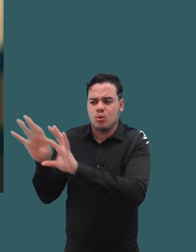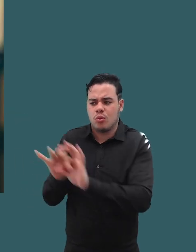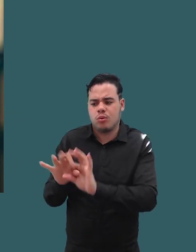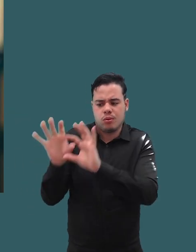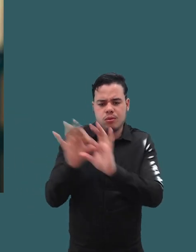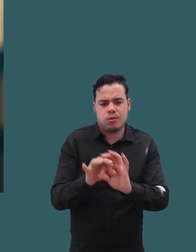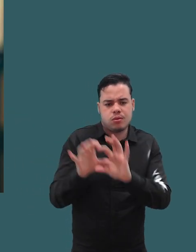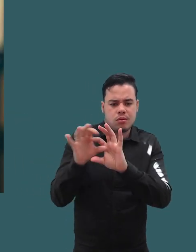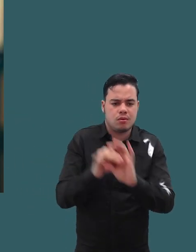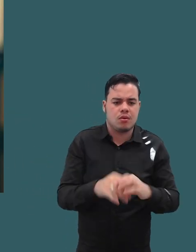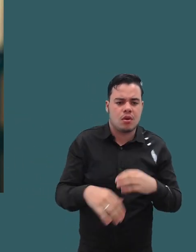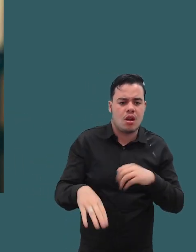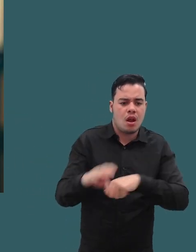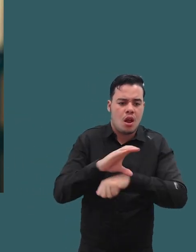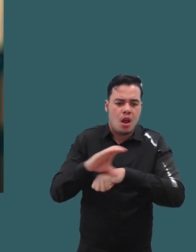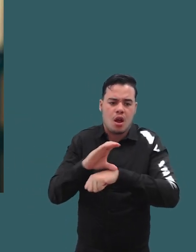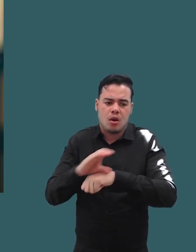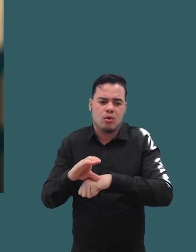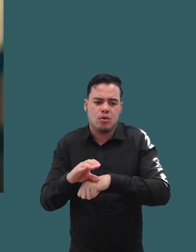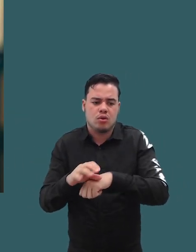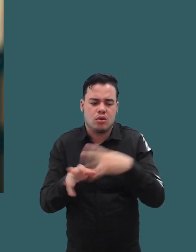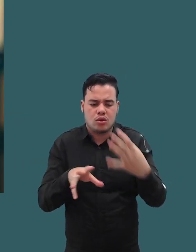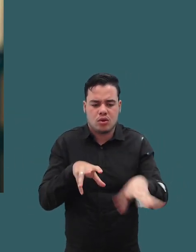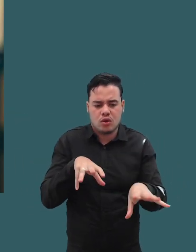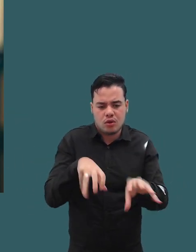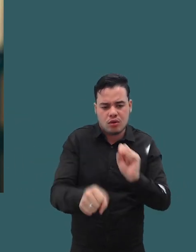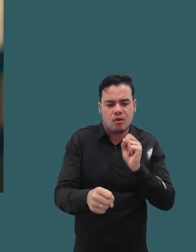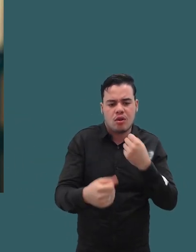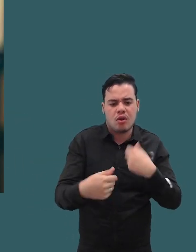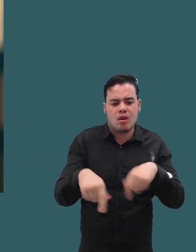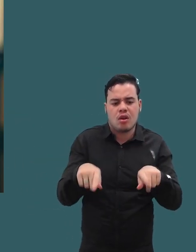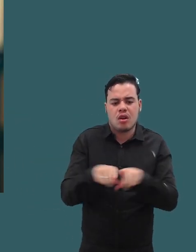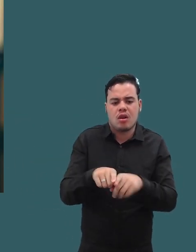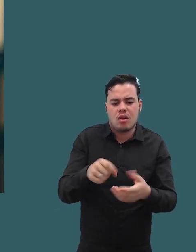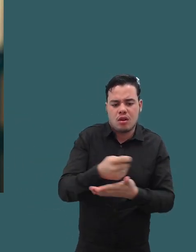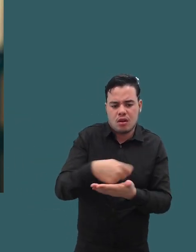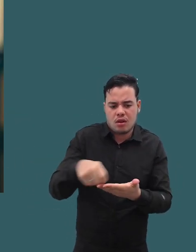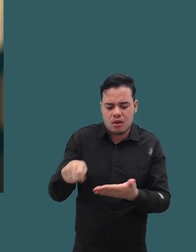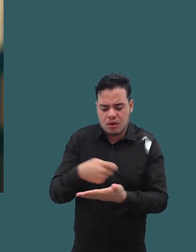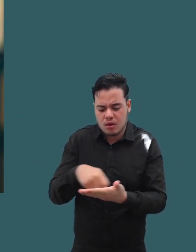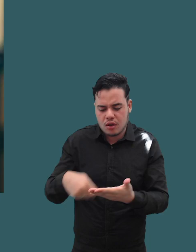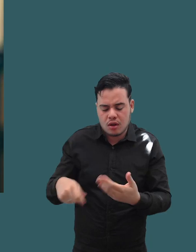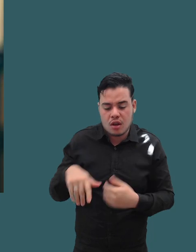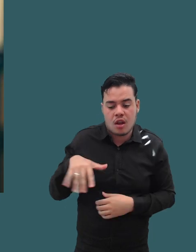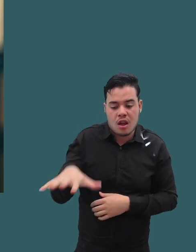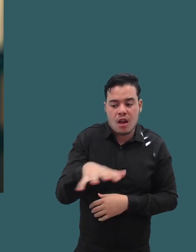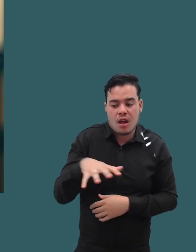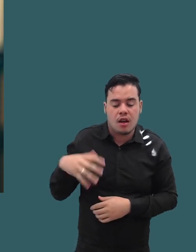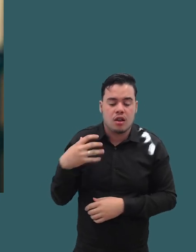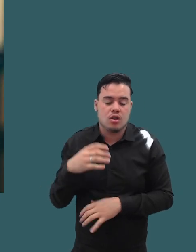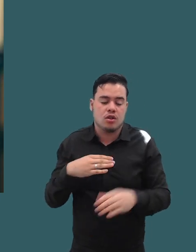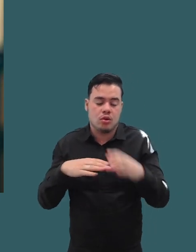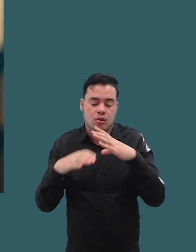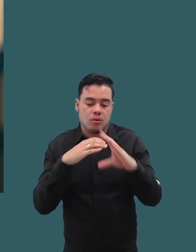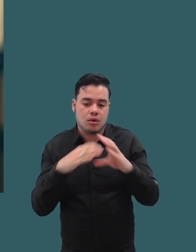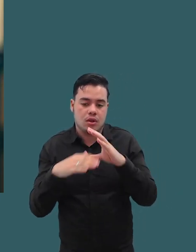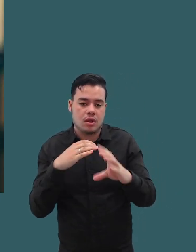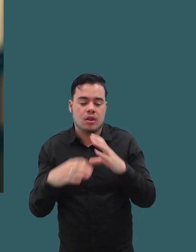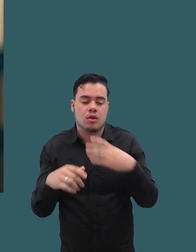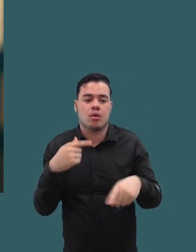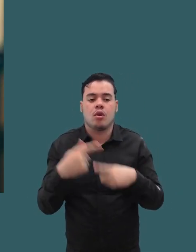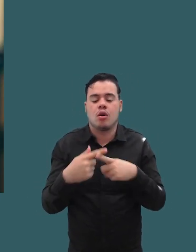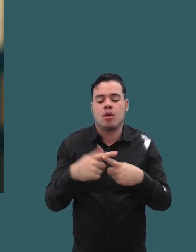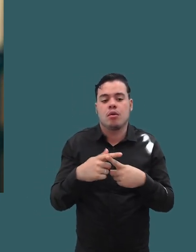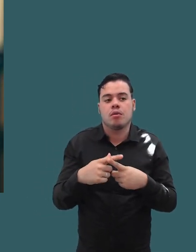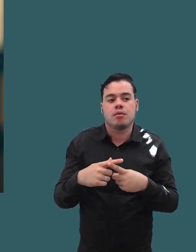a cursos de especialização estrito e lato senso na área de comunicação. Portanto, essa interface,